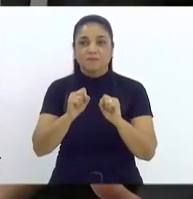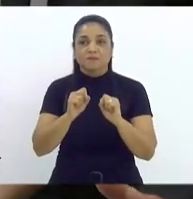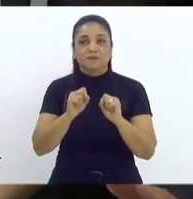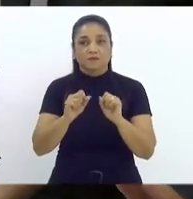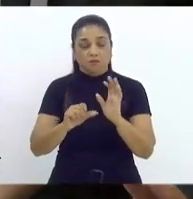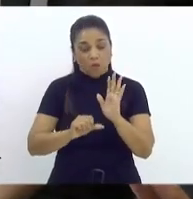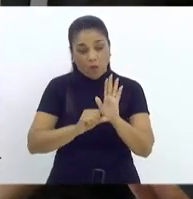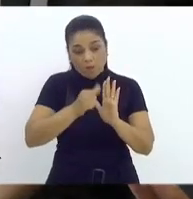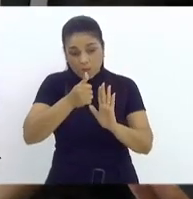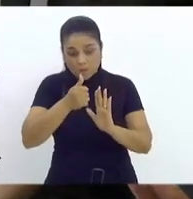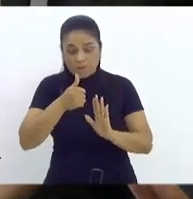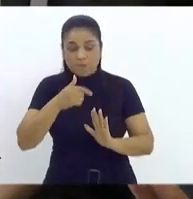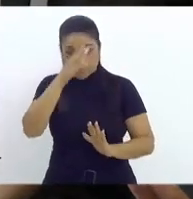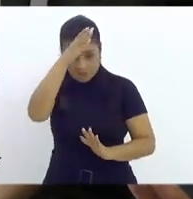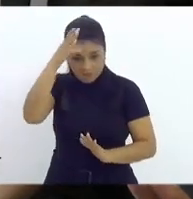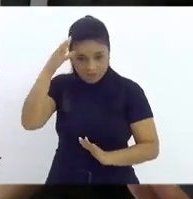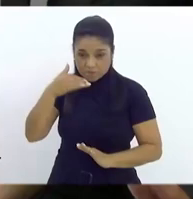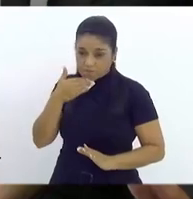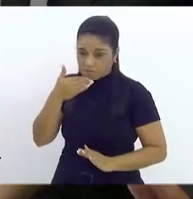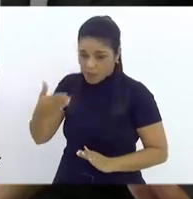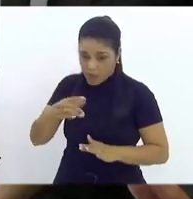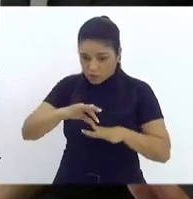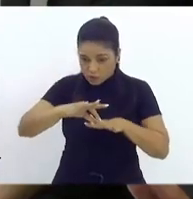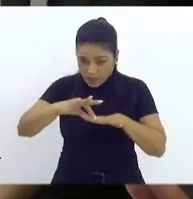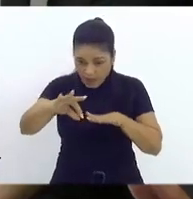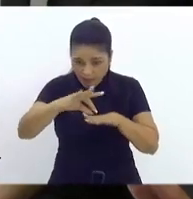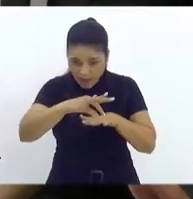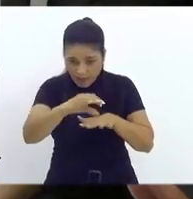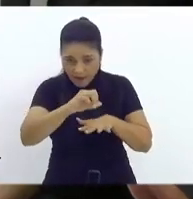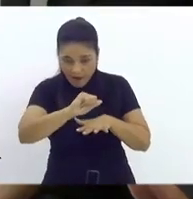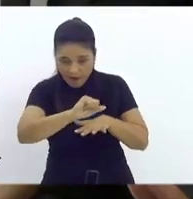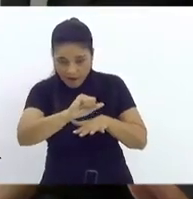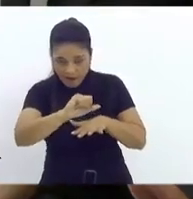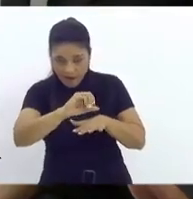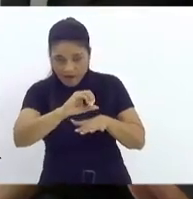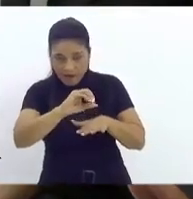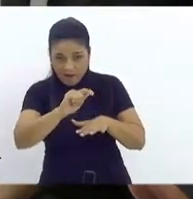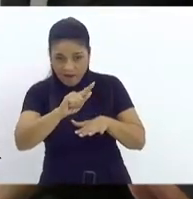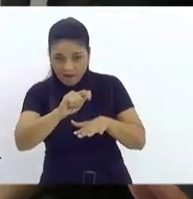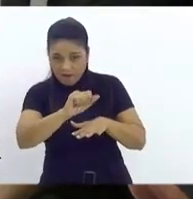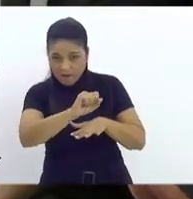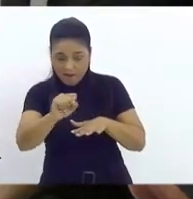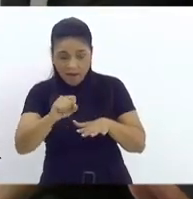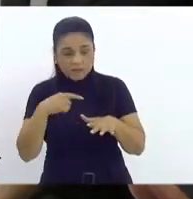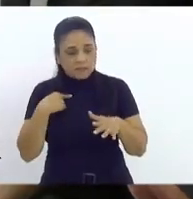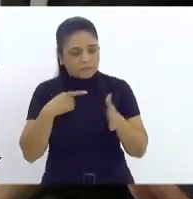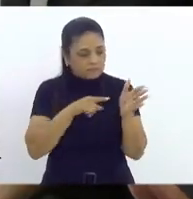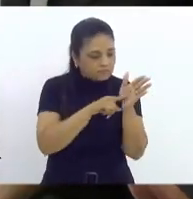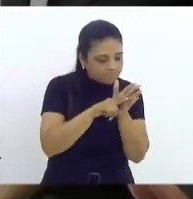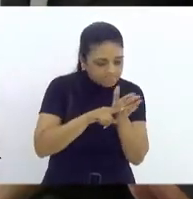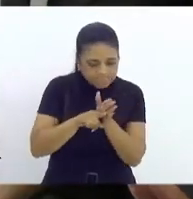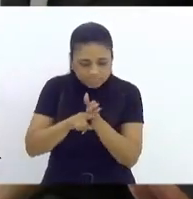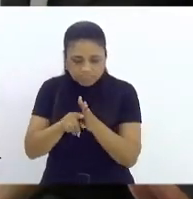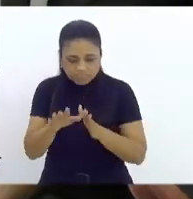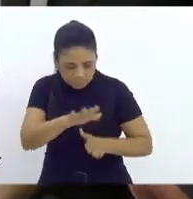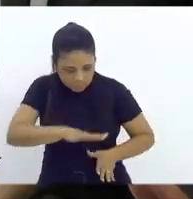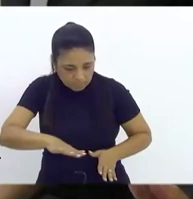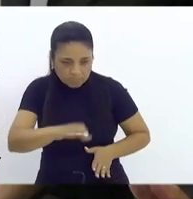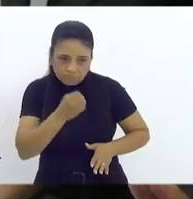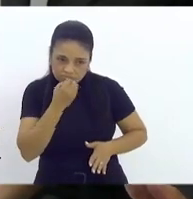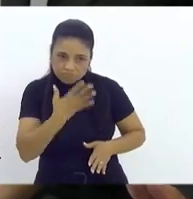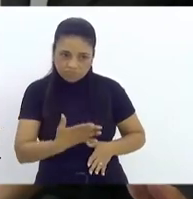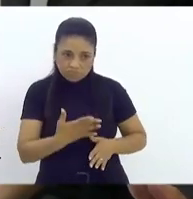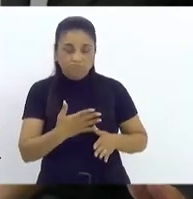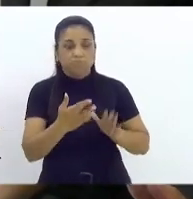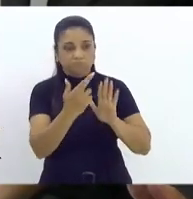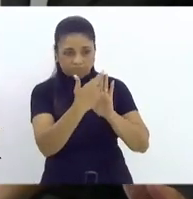momento que o cliente solicita gás, que a gente faz uma inspeção das instalações para verificar se há conformidade com as normativas aplicáveis, e então